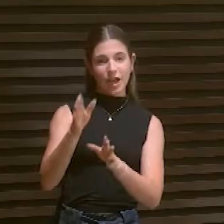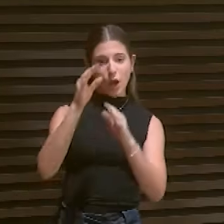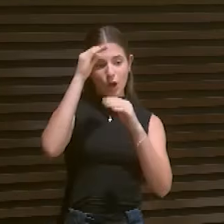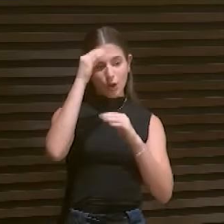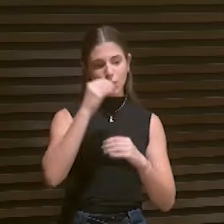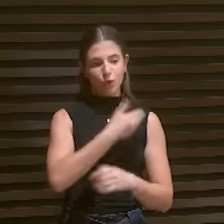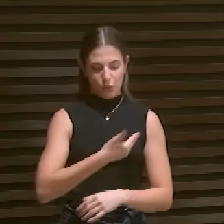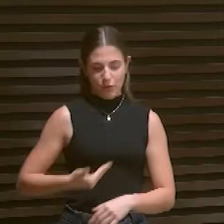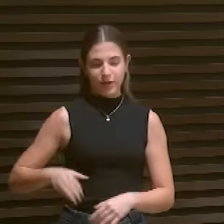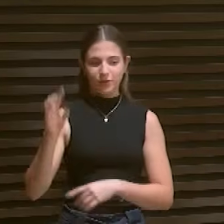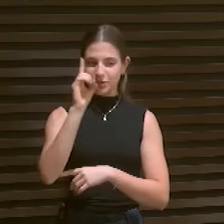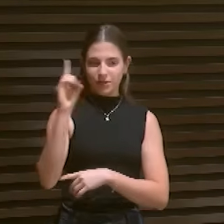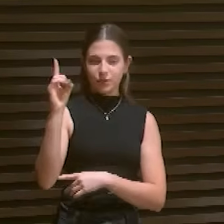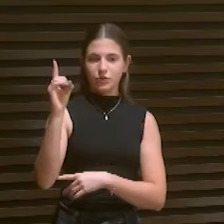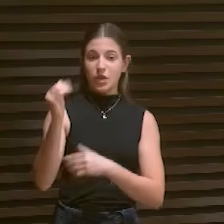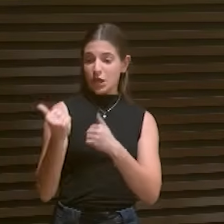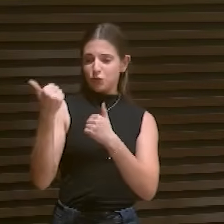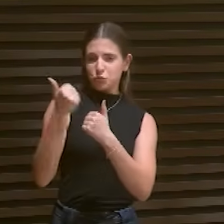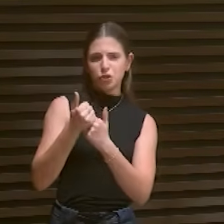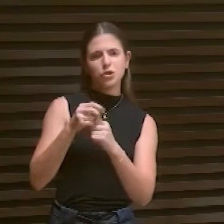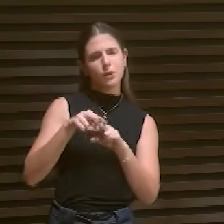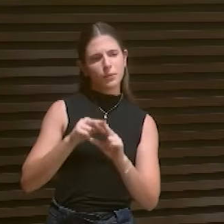e substituí-lo pelo nosso.